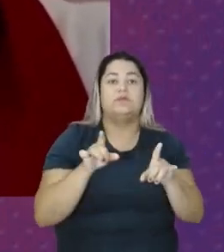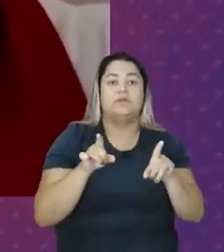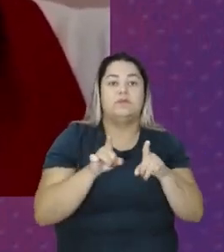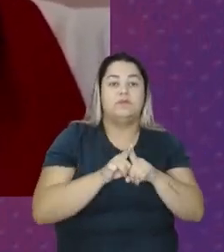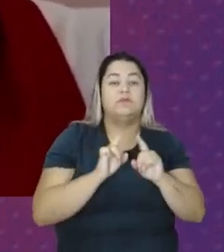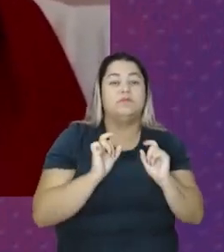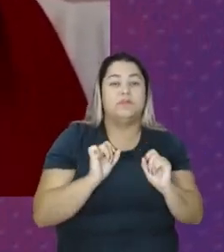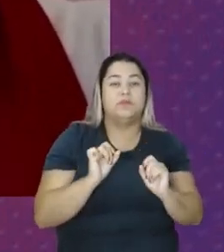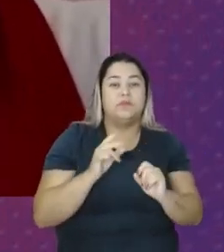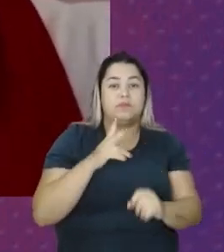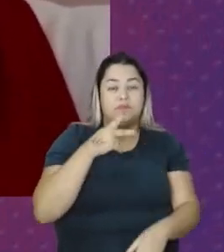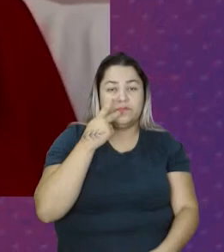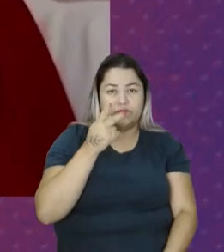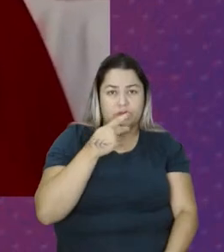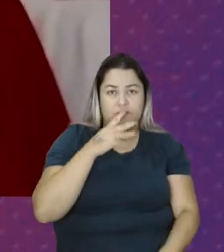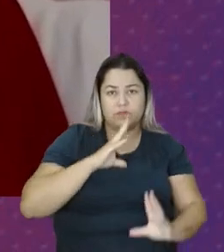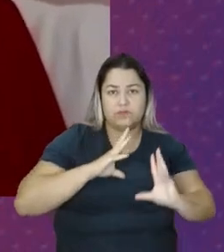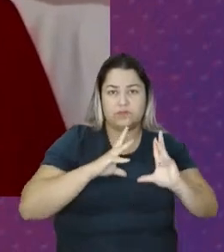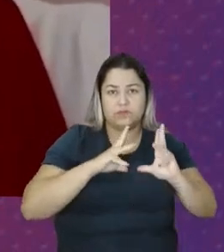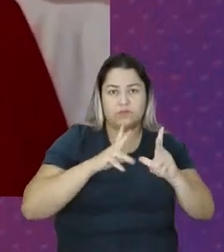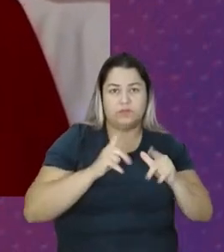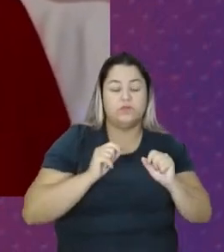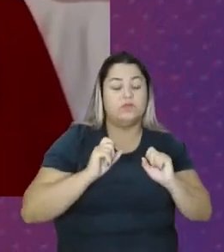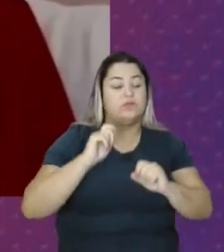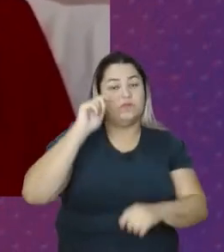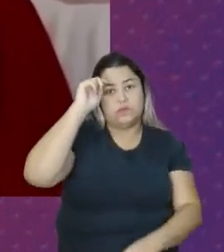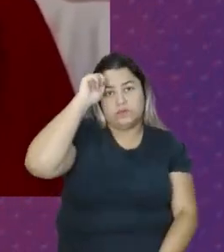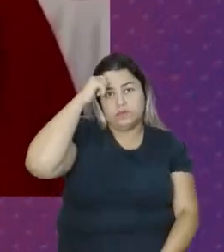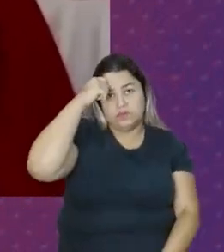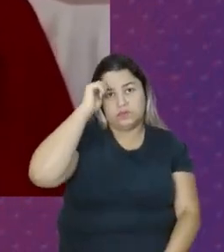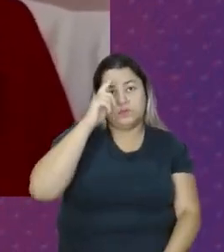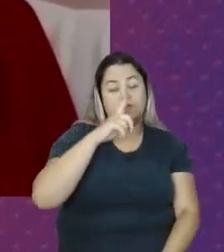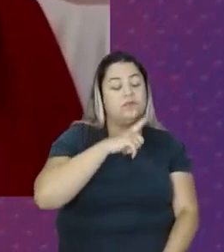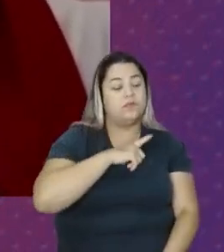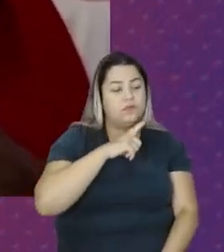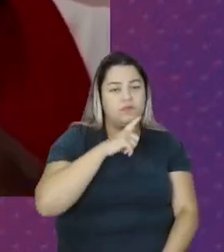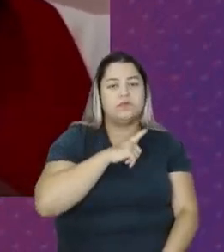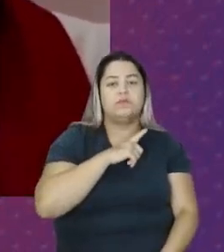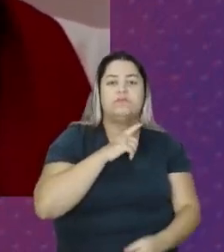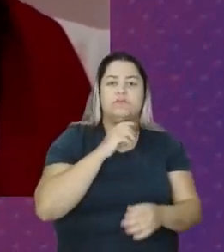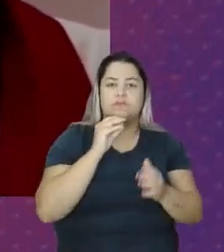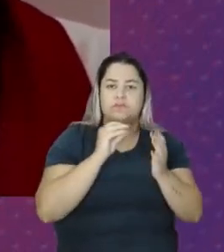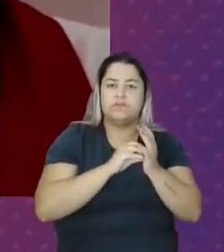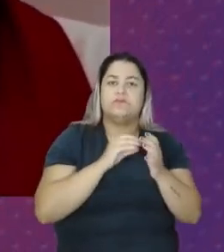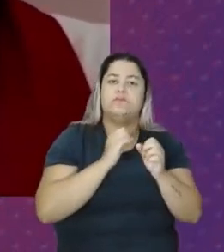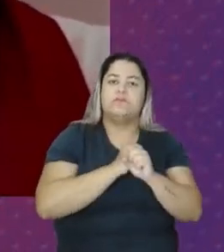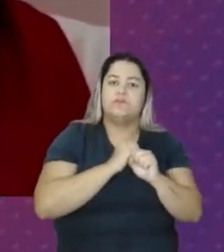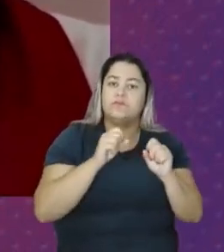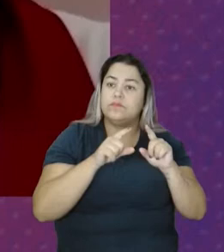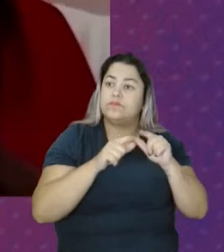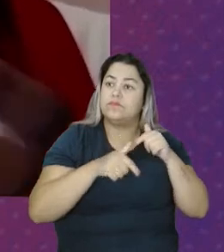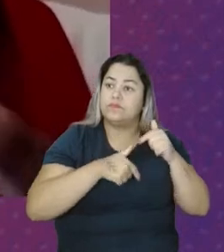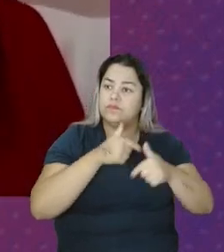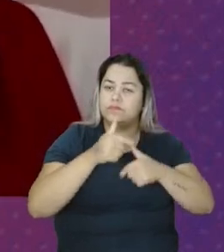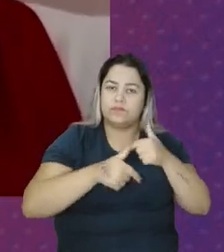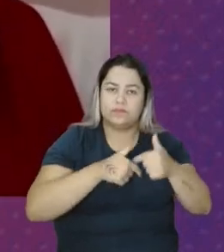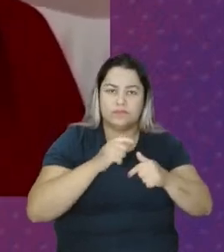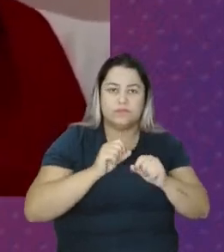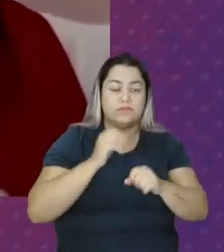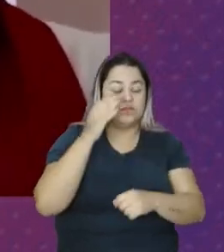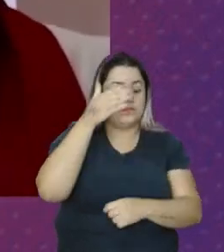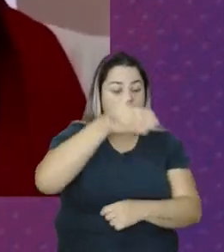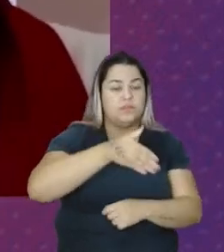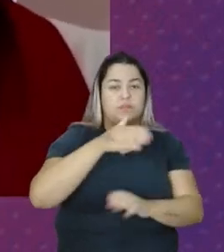alguém diz que todos os negros têm a incapacidade de trabalhar e